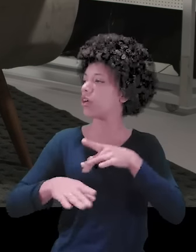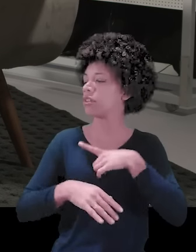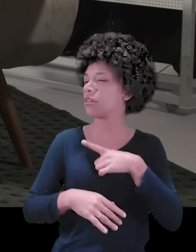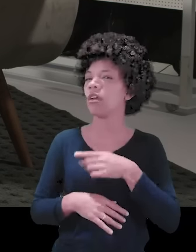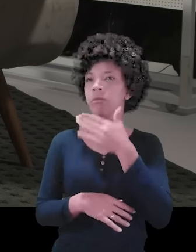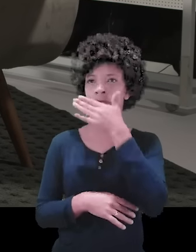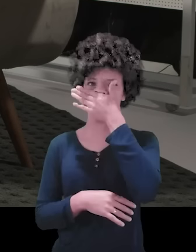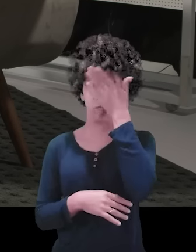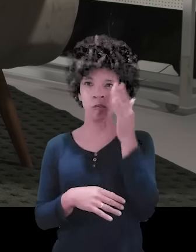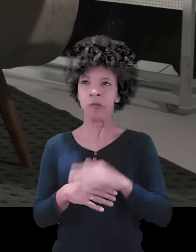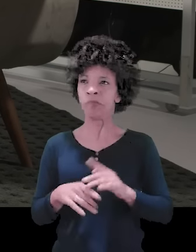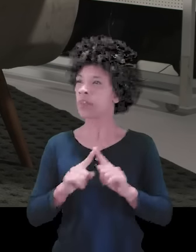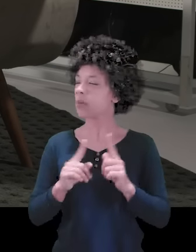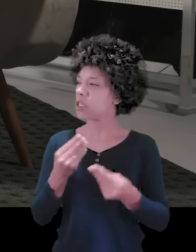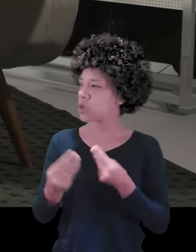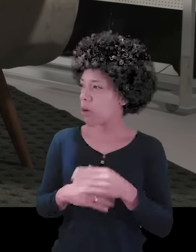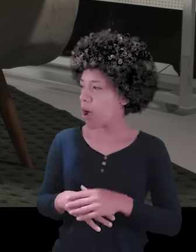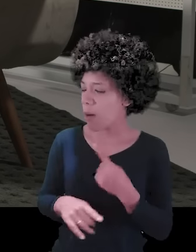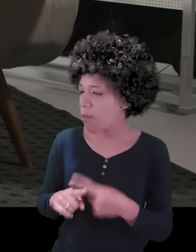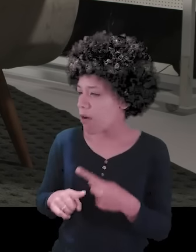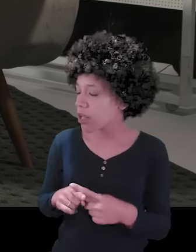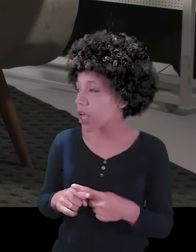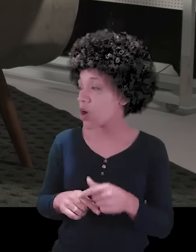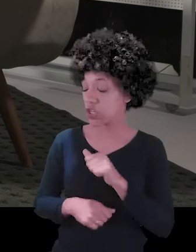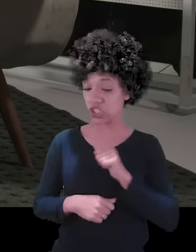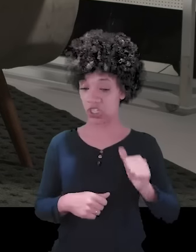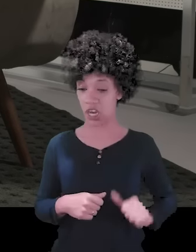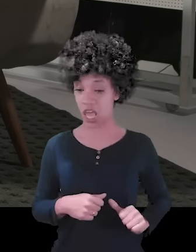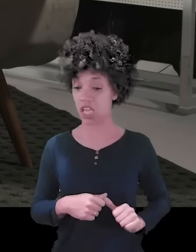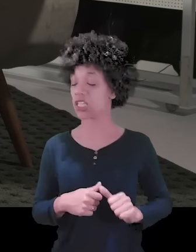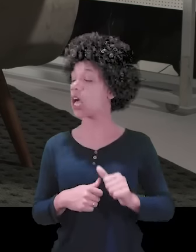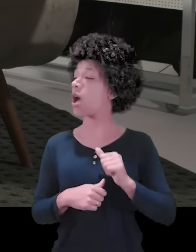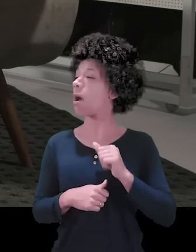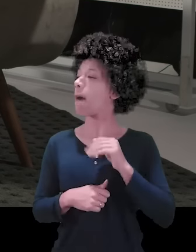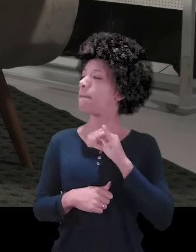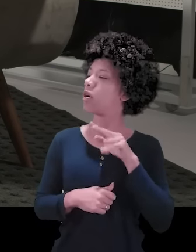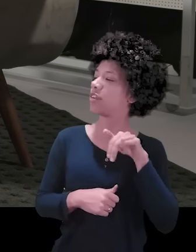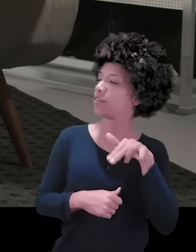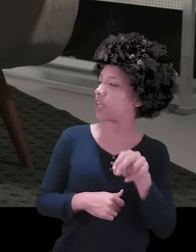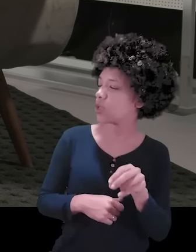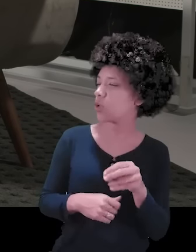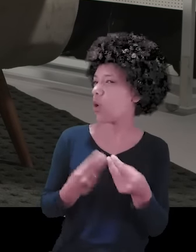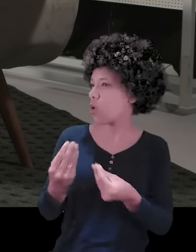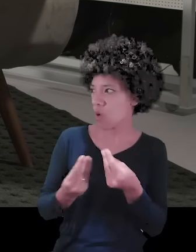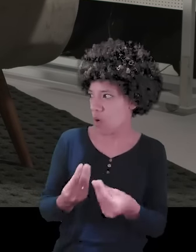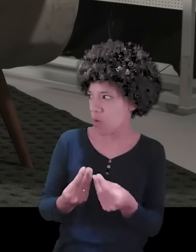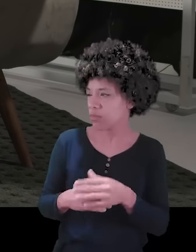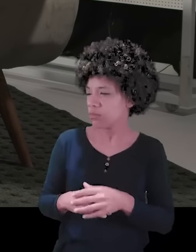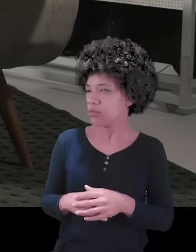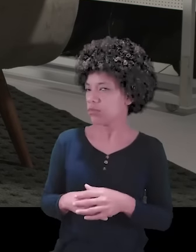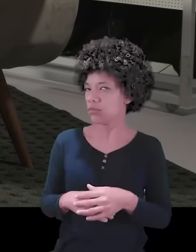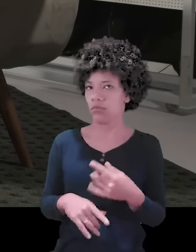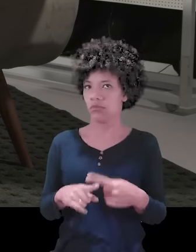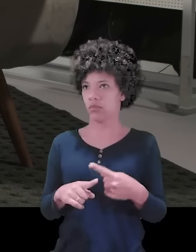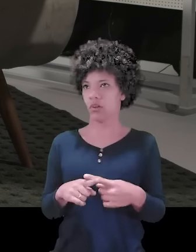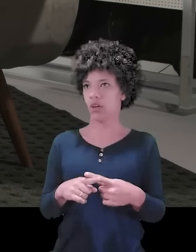tem é como é que funciona que eu vejo muito assim chinês boliviano como é que é porque o